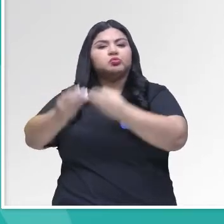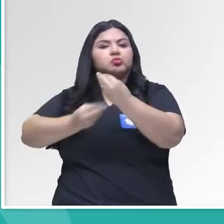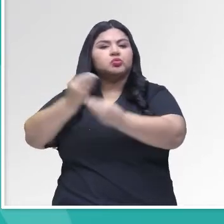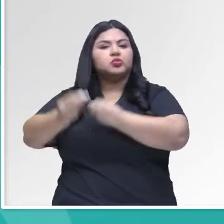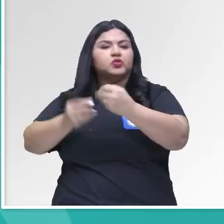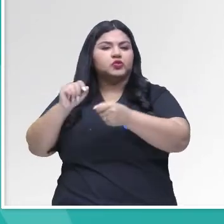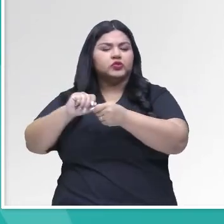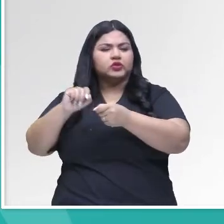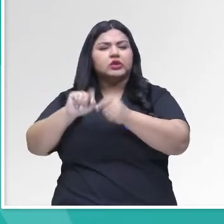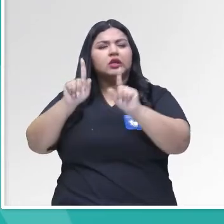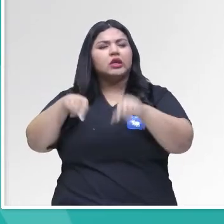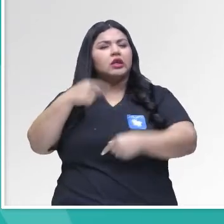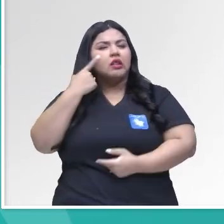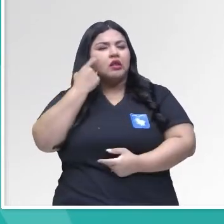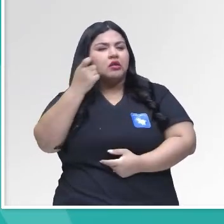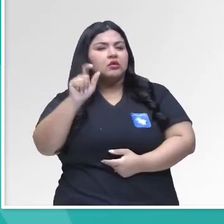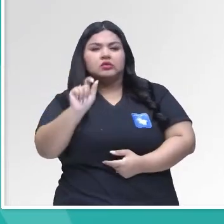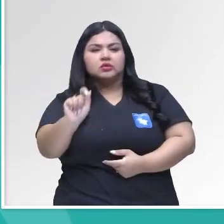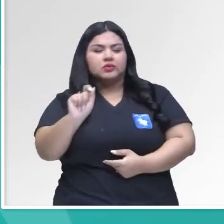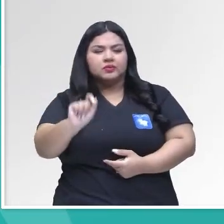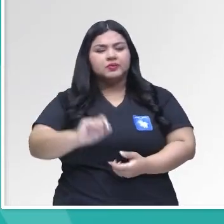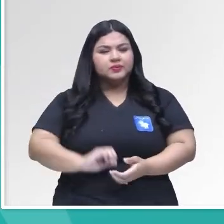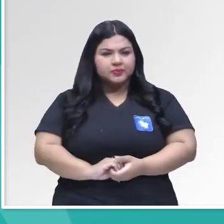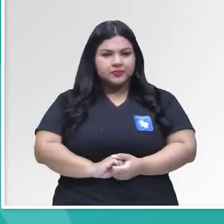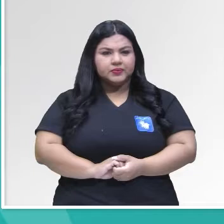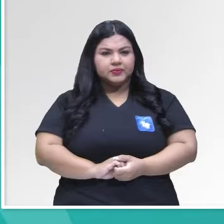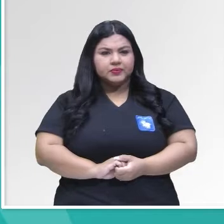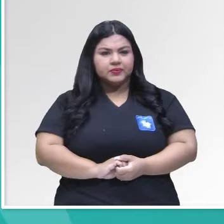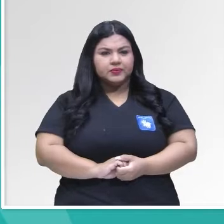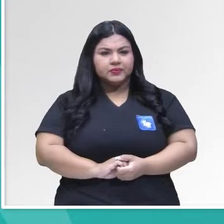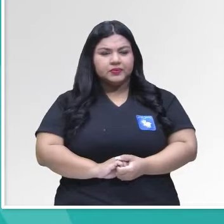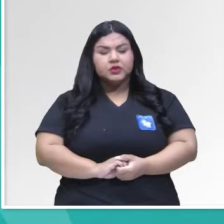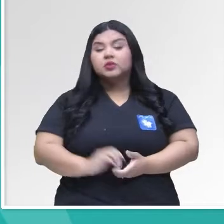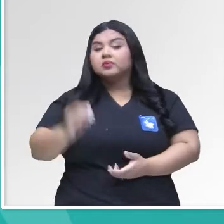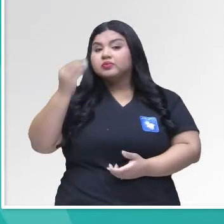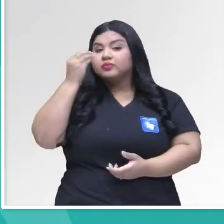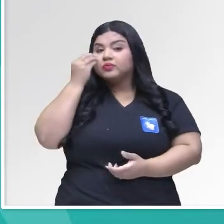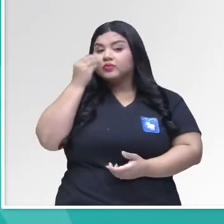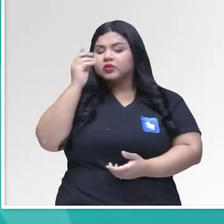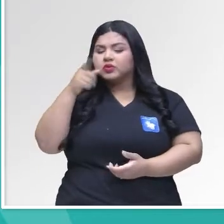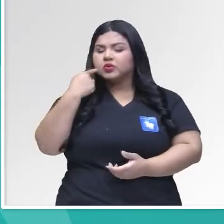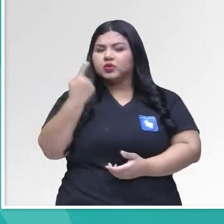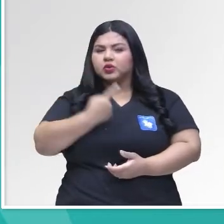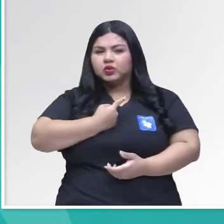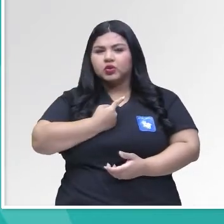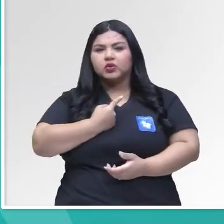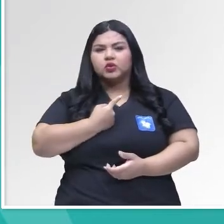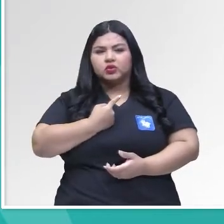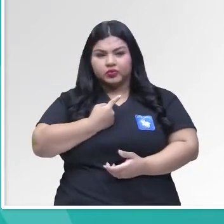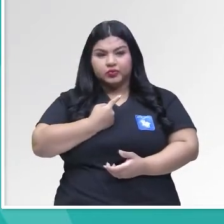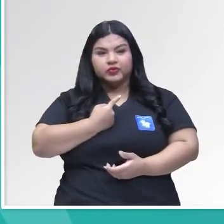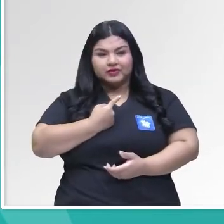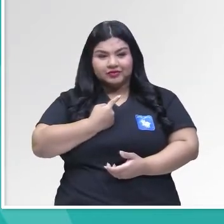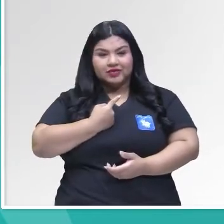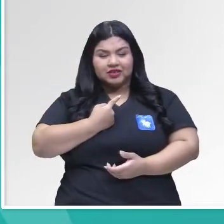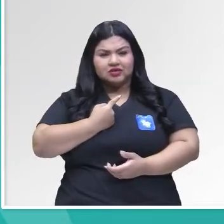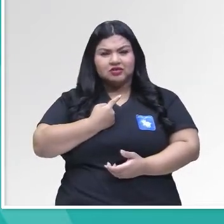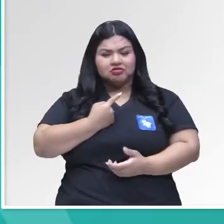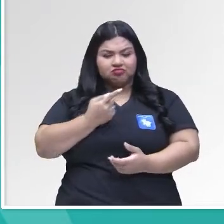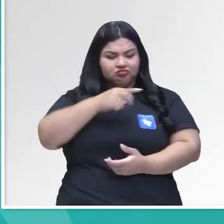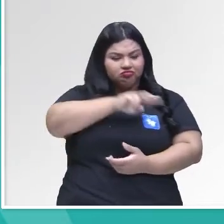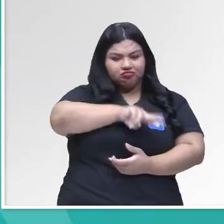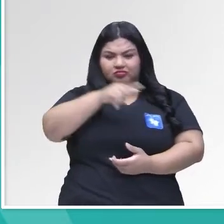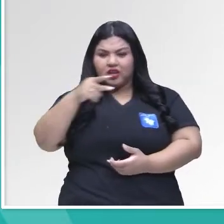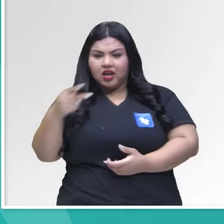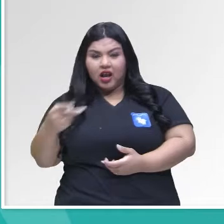E é interessante o seguinte, qual aí, observa, quando nós falamos em interlocutores, nós falamos